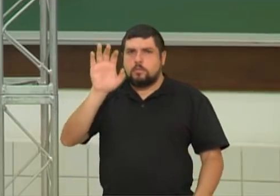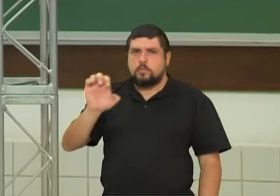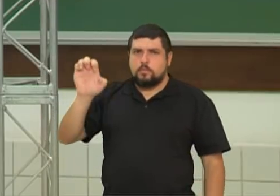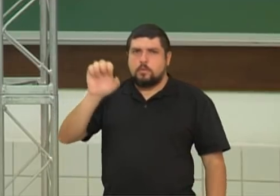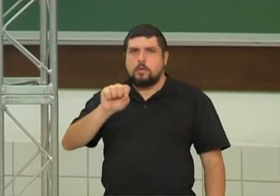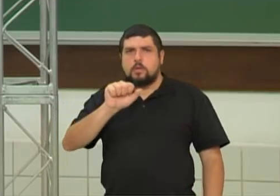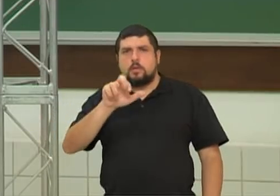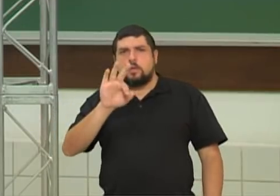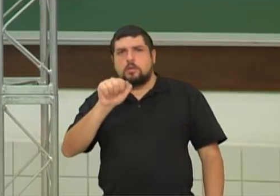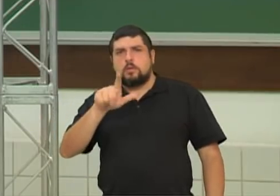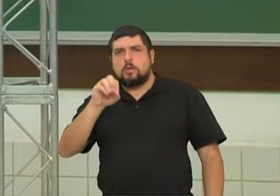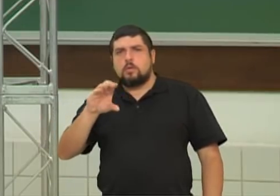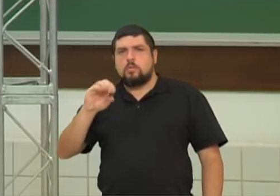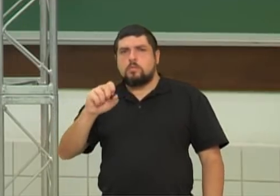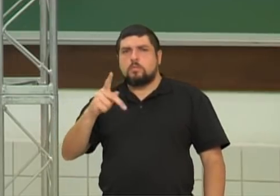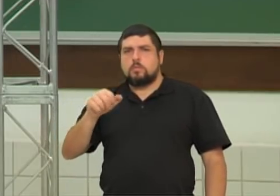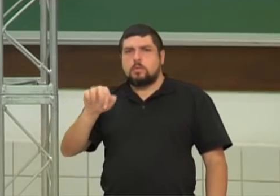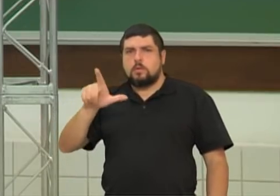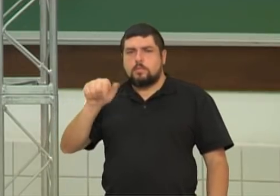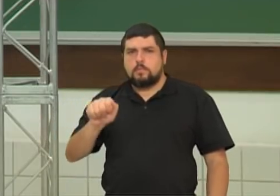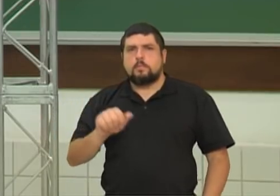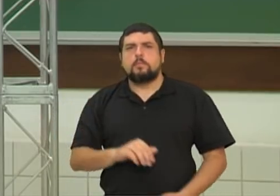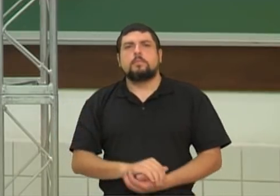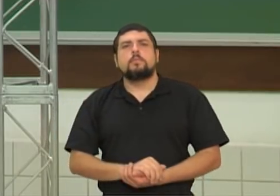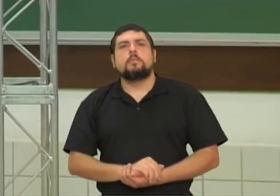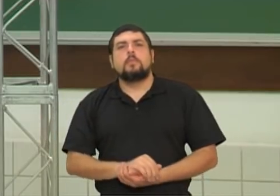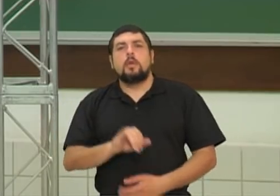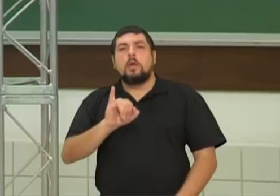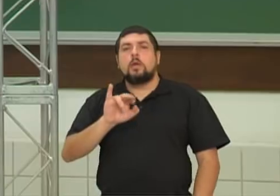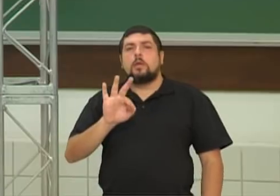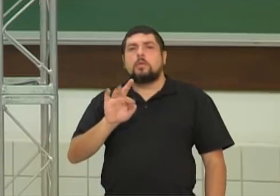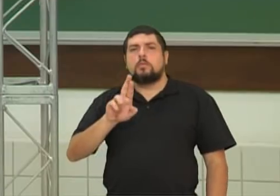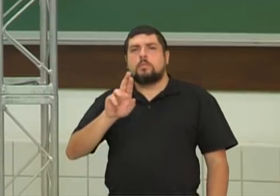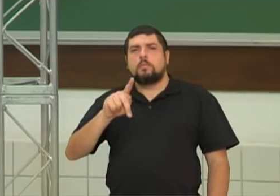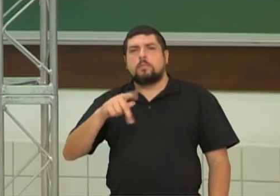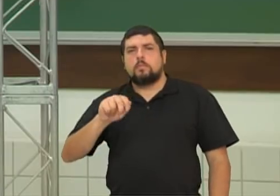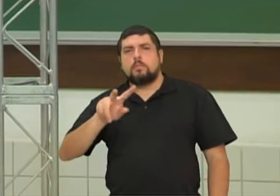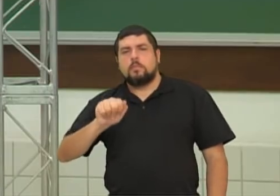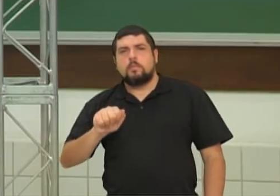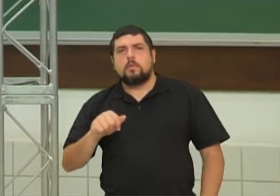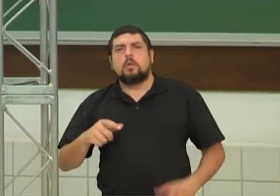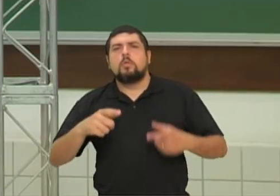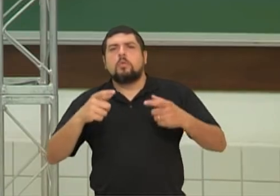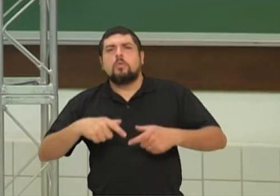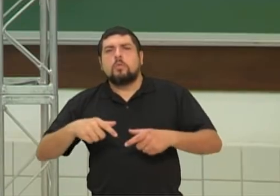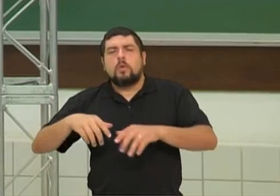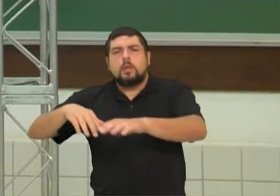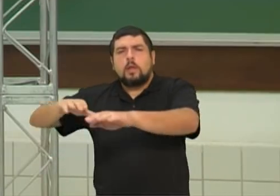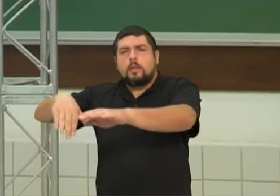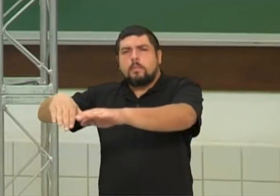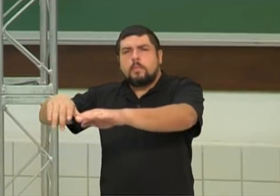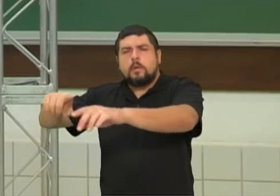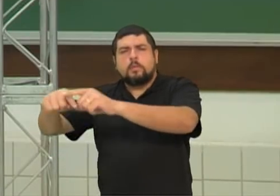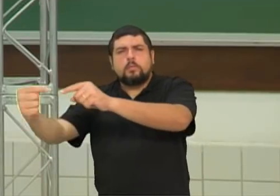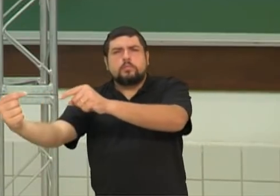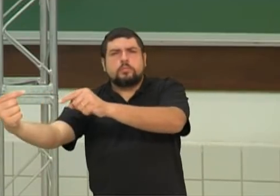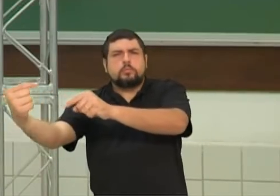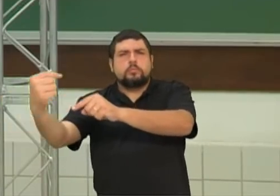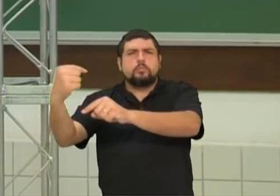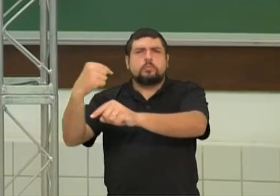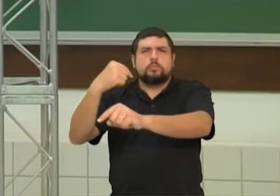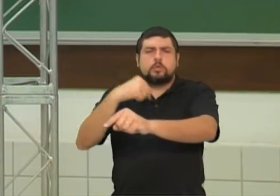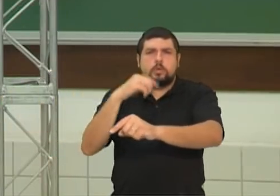Compostela. E o caminho do Itupava é um caminho que marca do litoral até aqui no Morro do Anhangaba, na região de